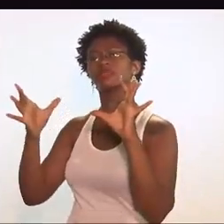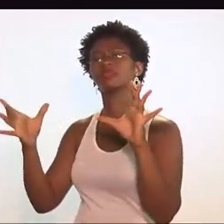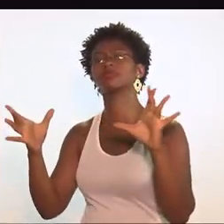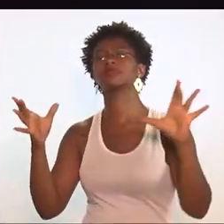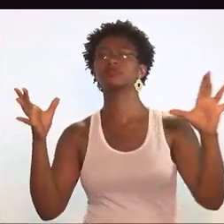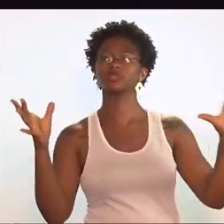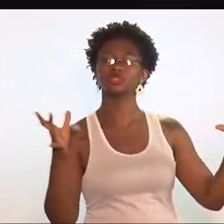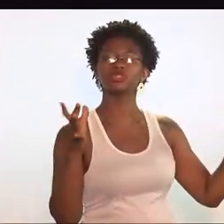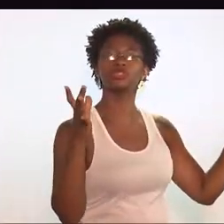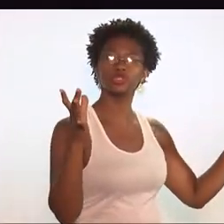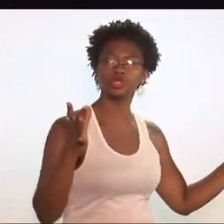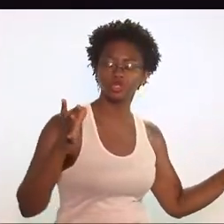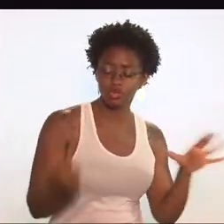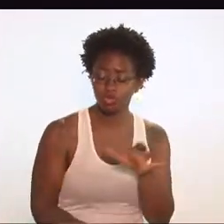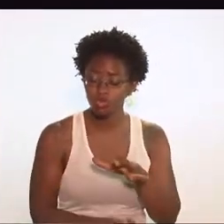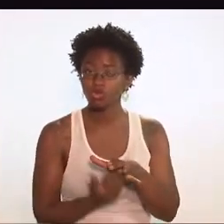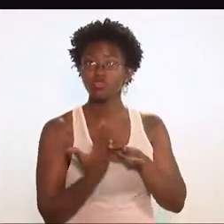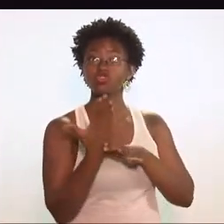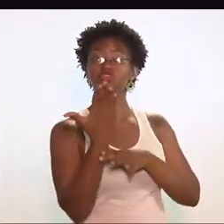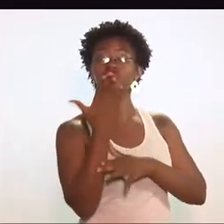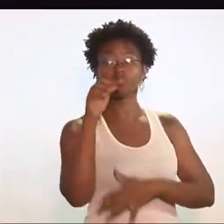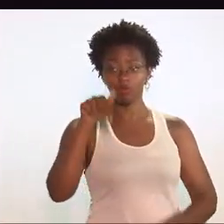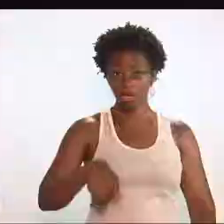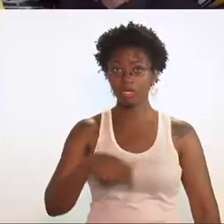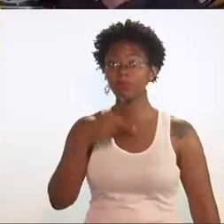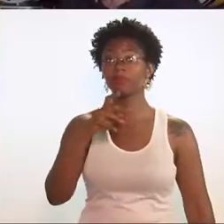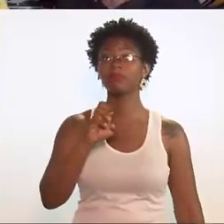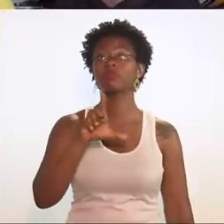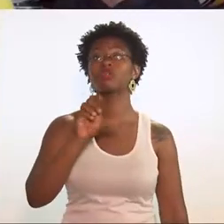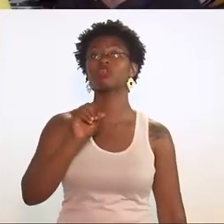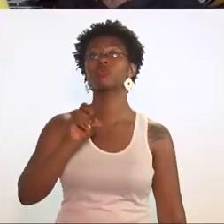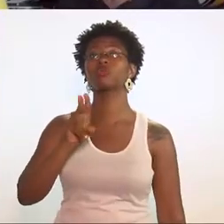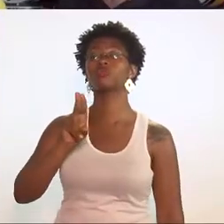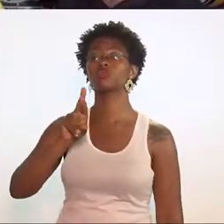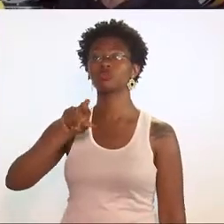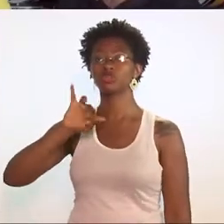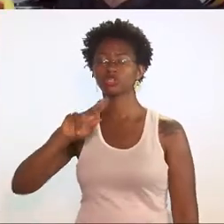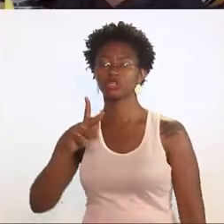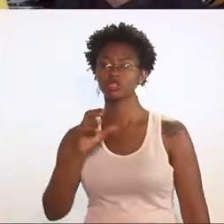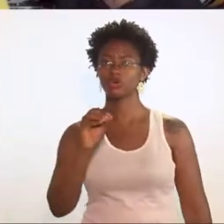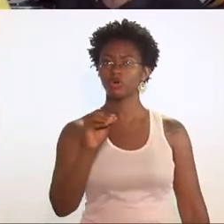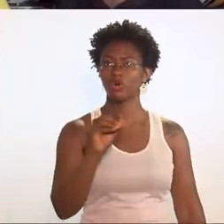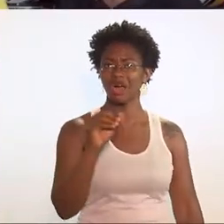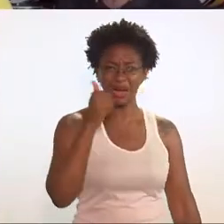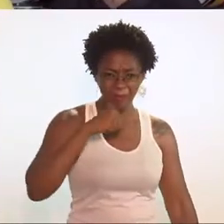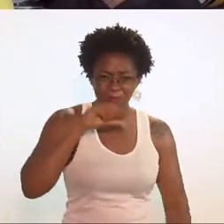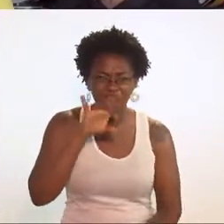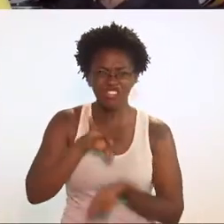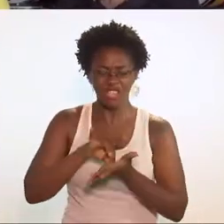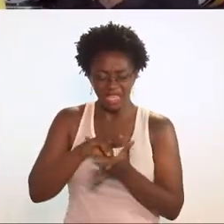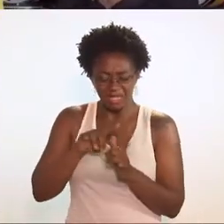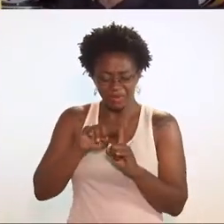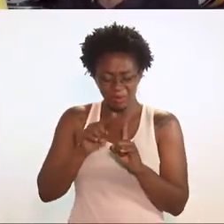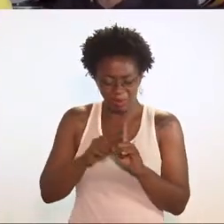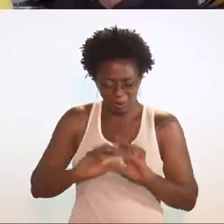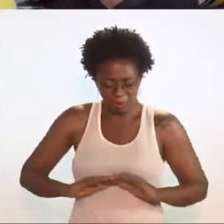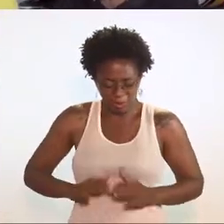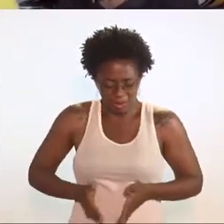liberdade ao povo do Pelour. Mãe que é mãe no parto sente